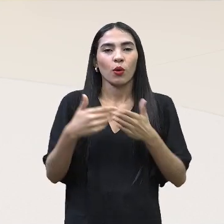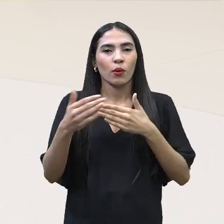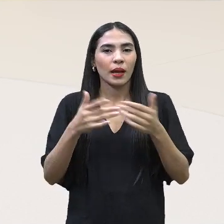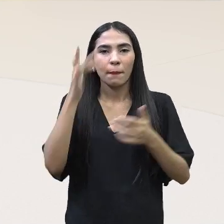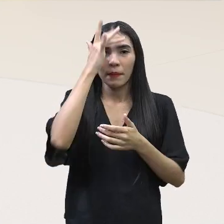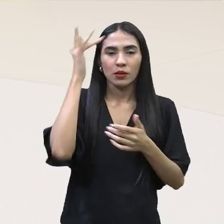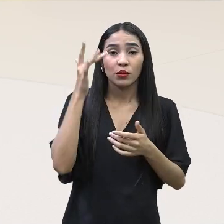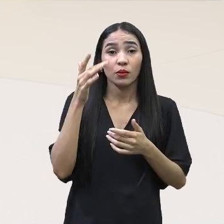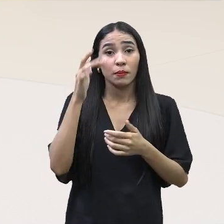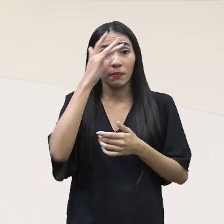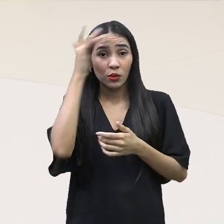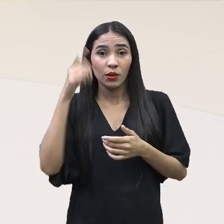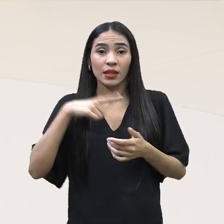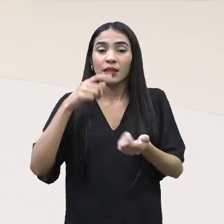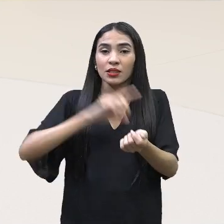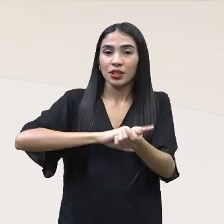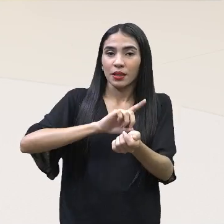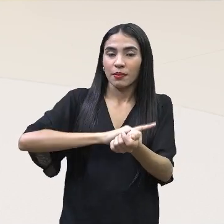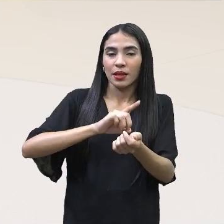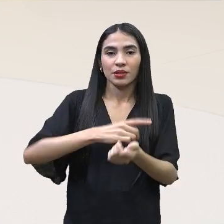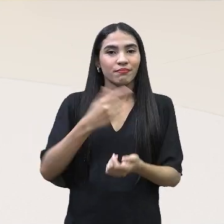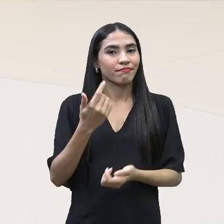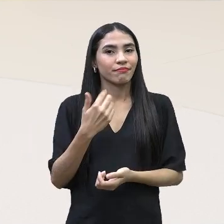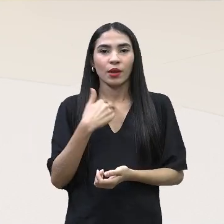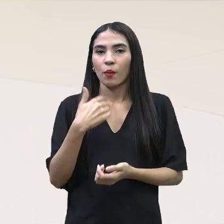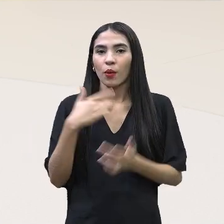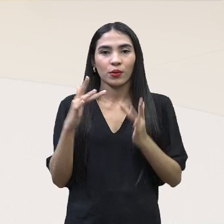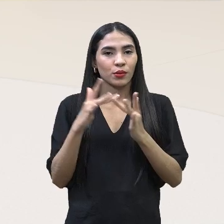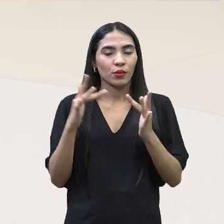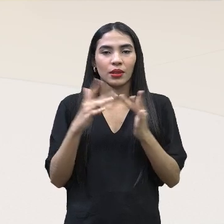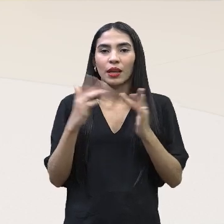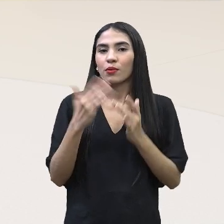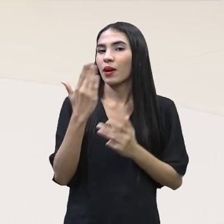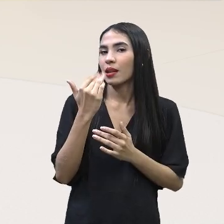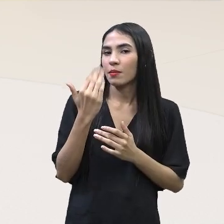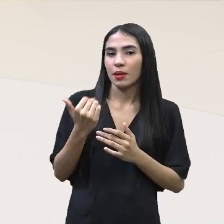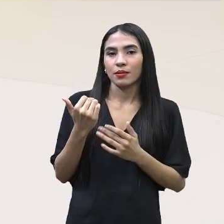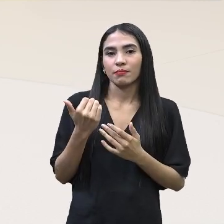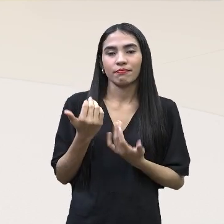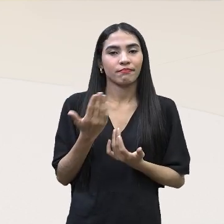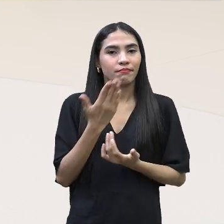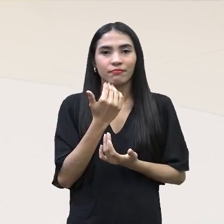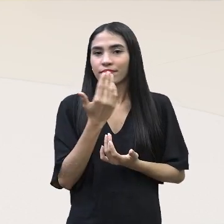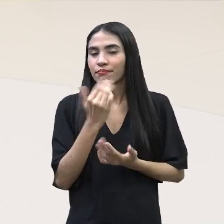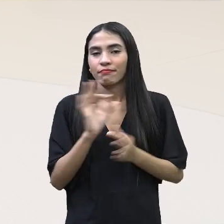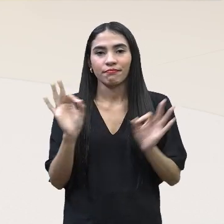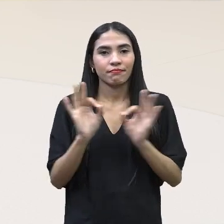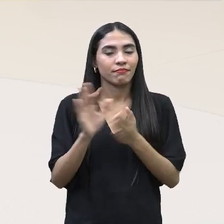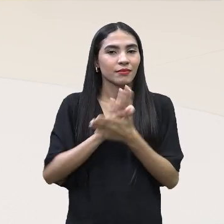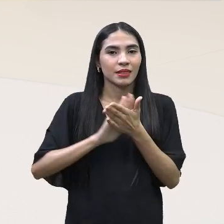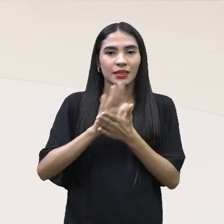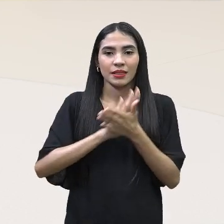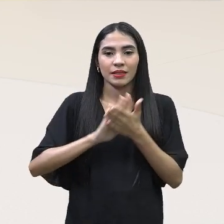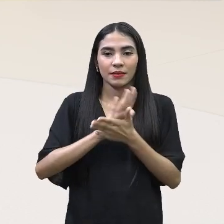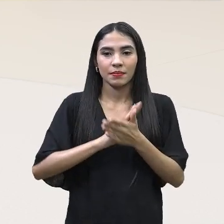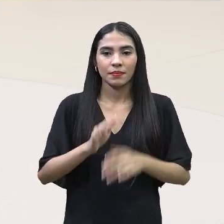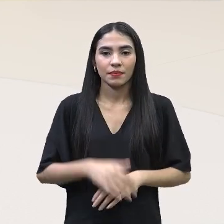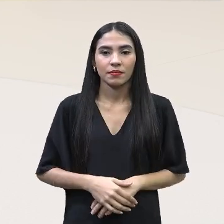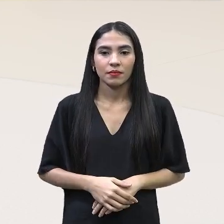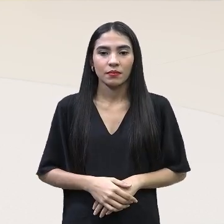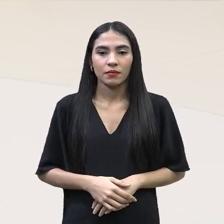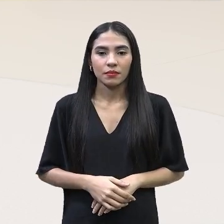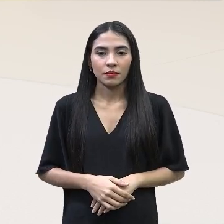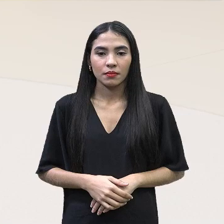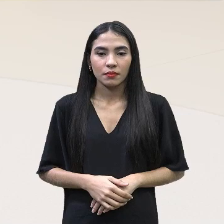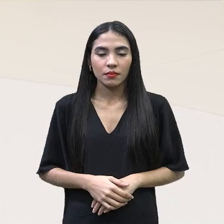quem tem diabetes não pode ter contato com esse tipo de alimento, ou seja, não pode comer, não pode ingerir. Vamos aqui comigo.